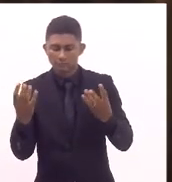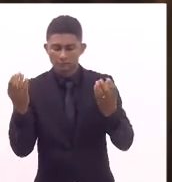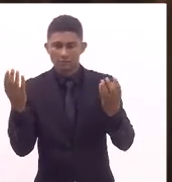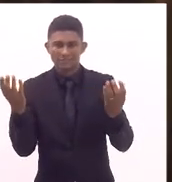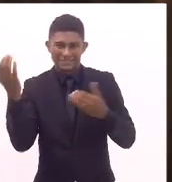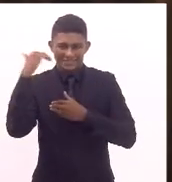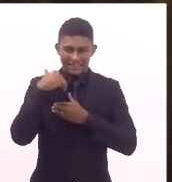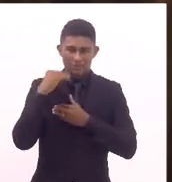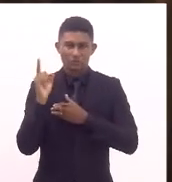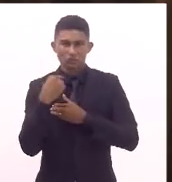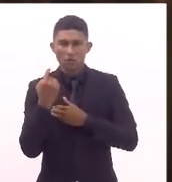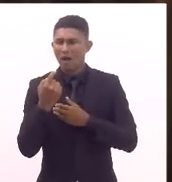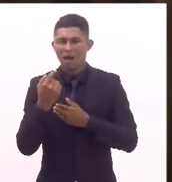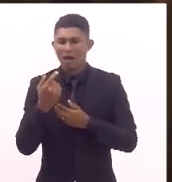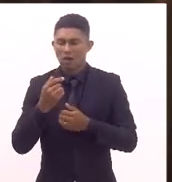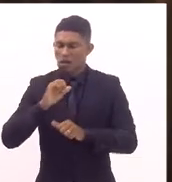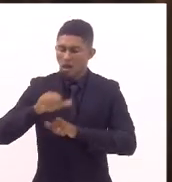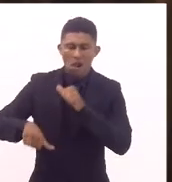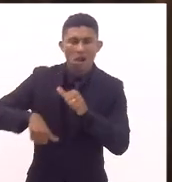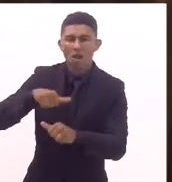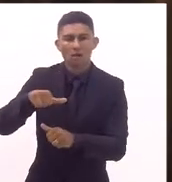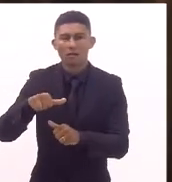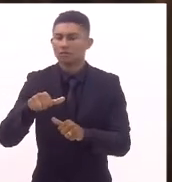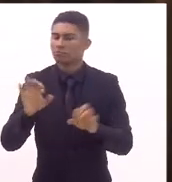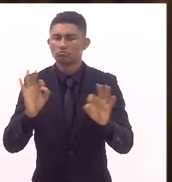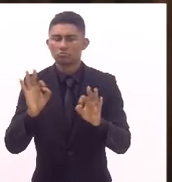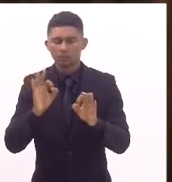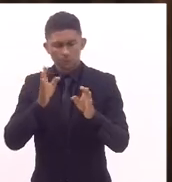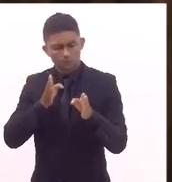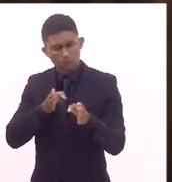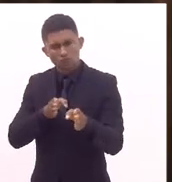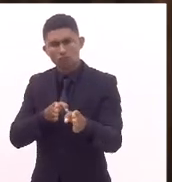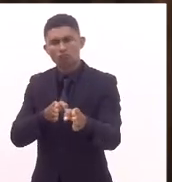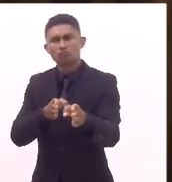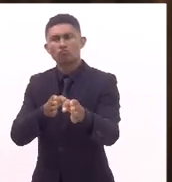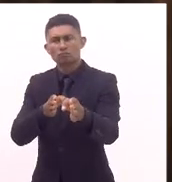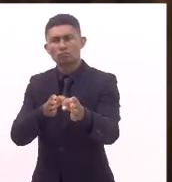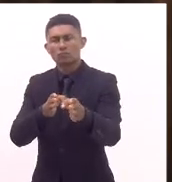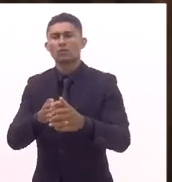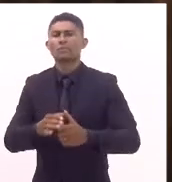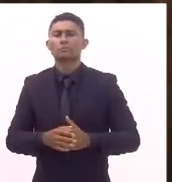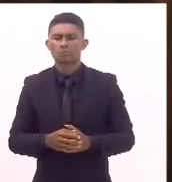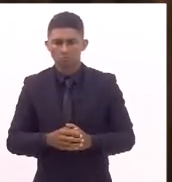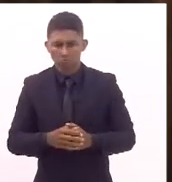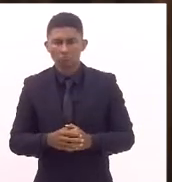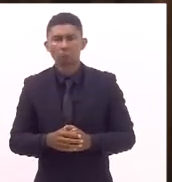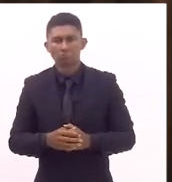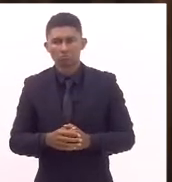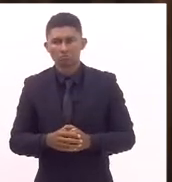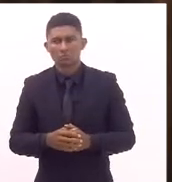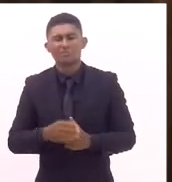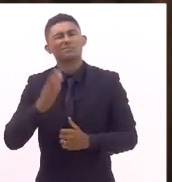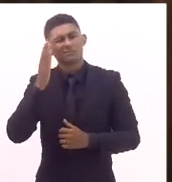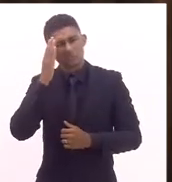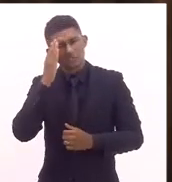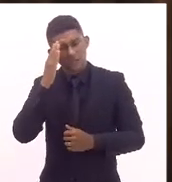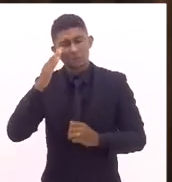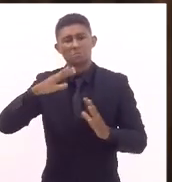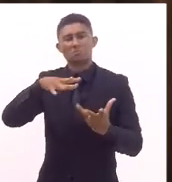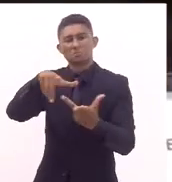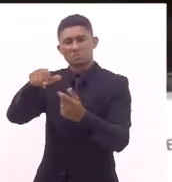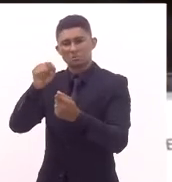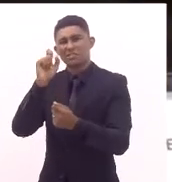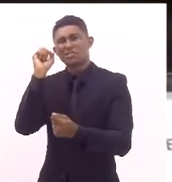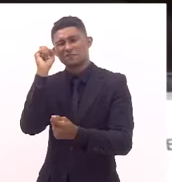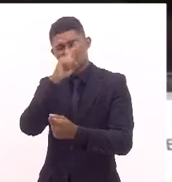não se corrompa por interesse mundo eu não Centralizado individualista